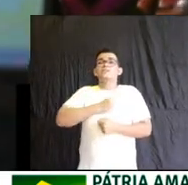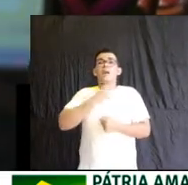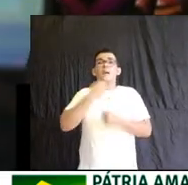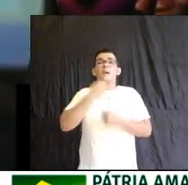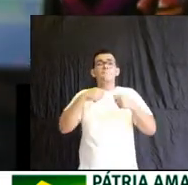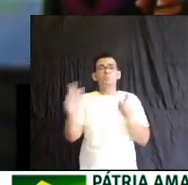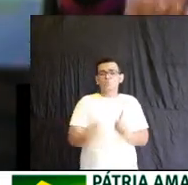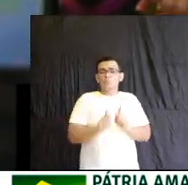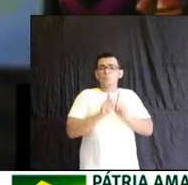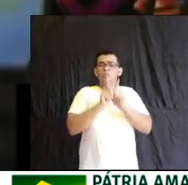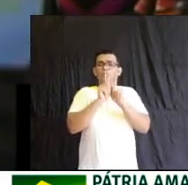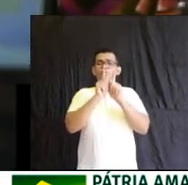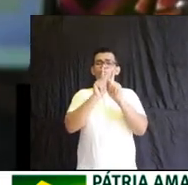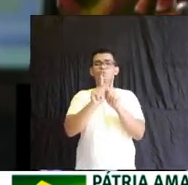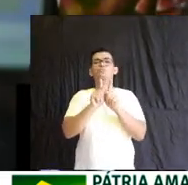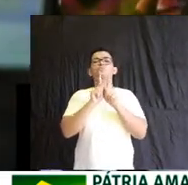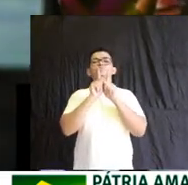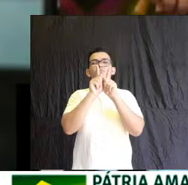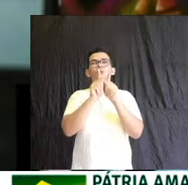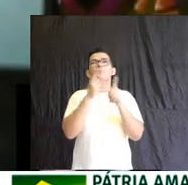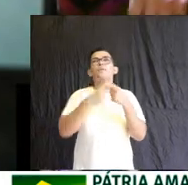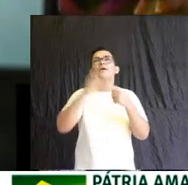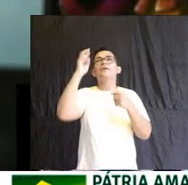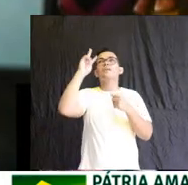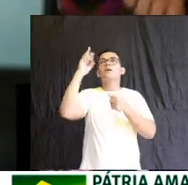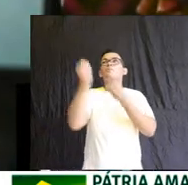Lembro do seu jeito.